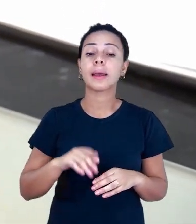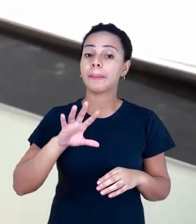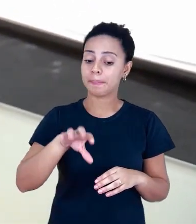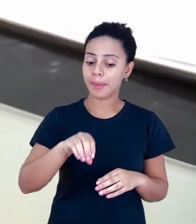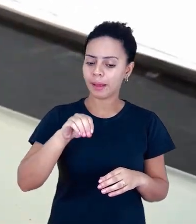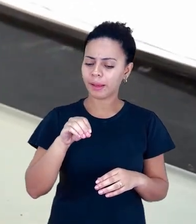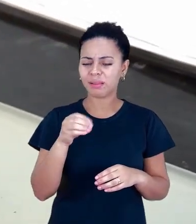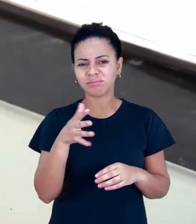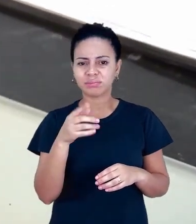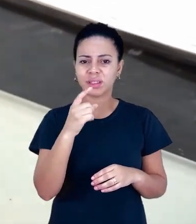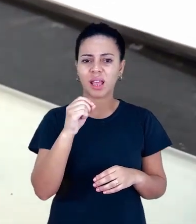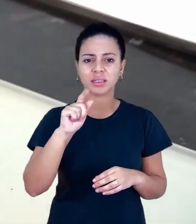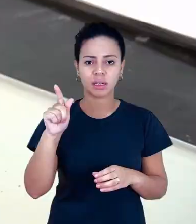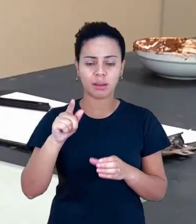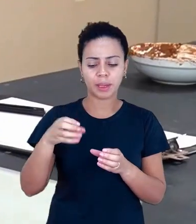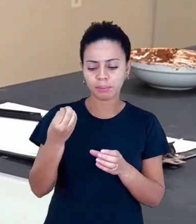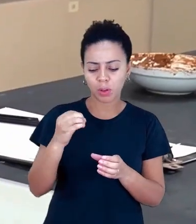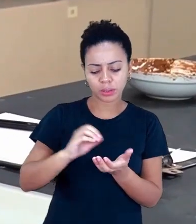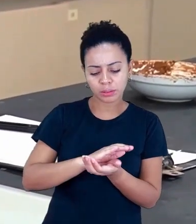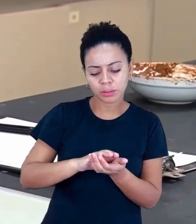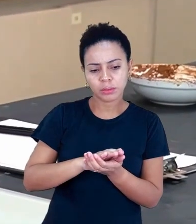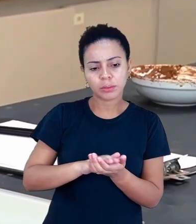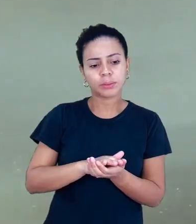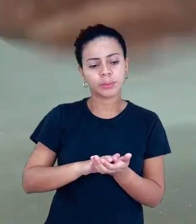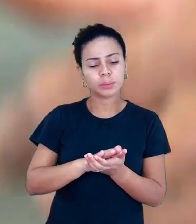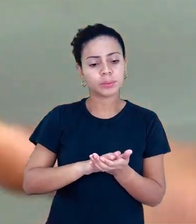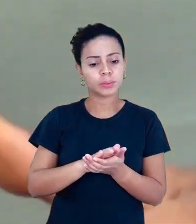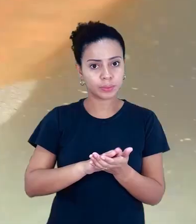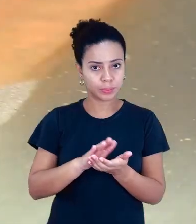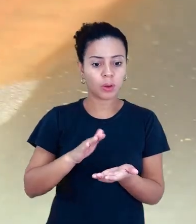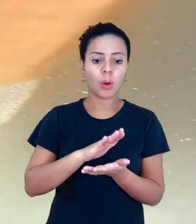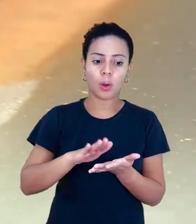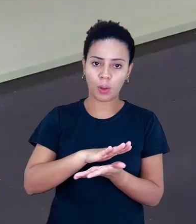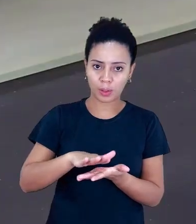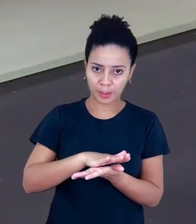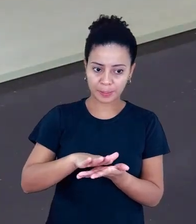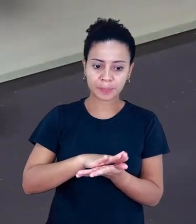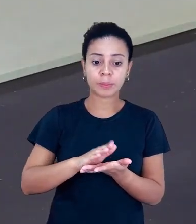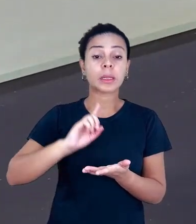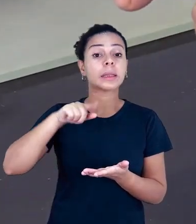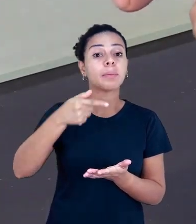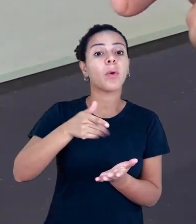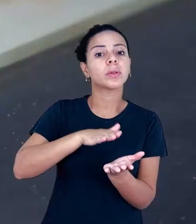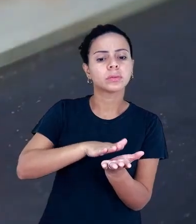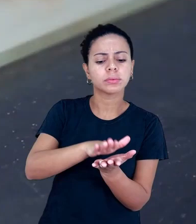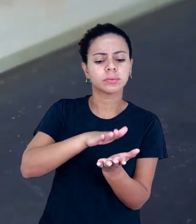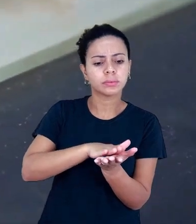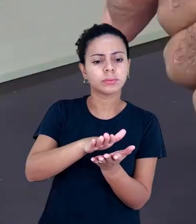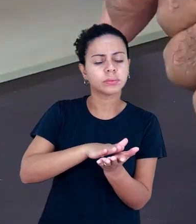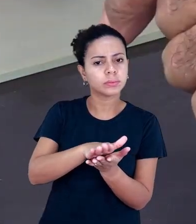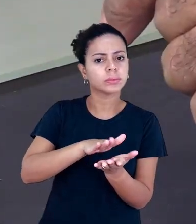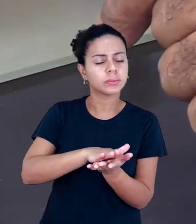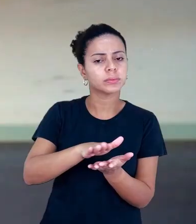de 10 gramas da amostra preparada e molda-se uma bola, que deve ser rolada sobre placa de vidro